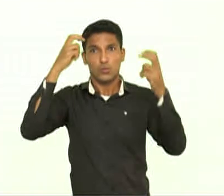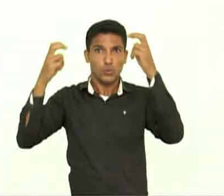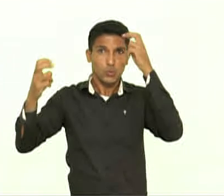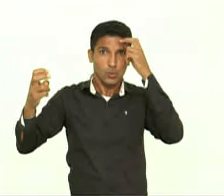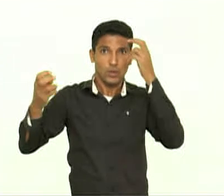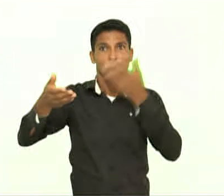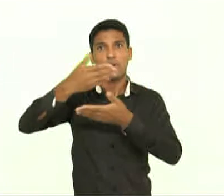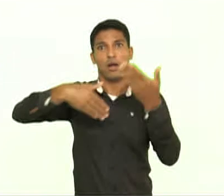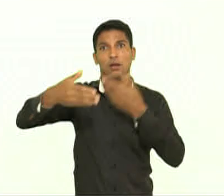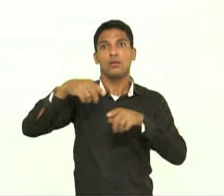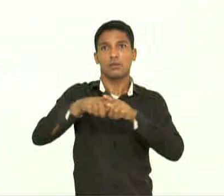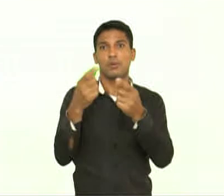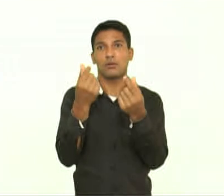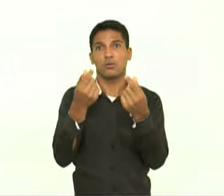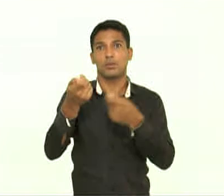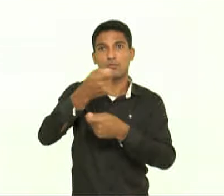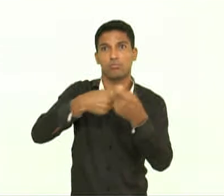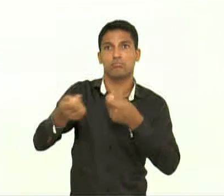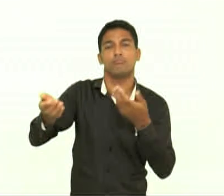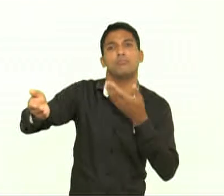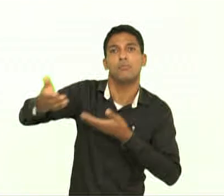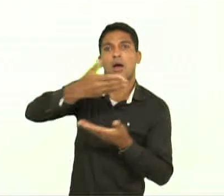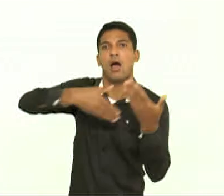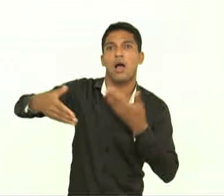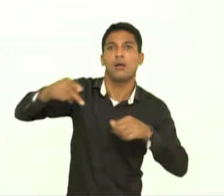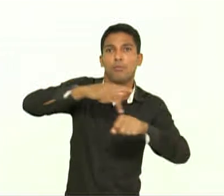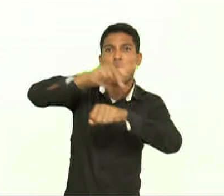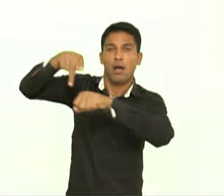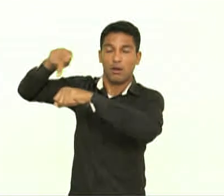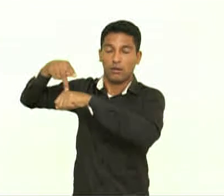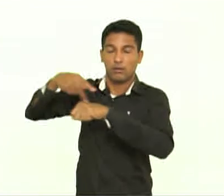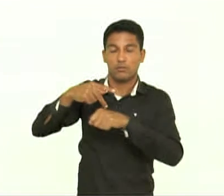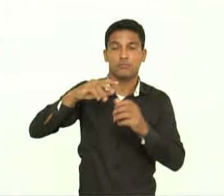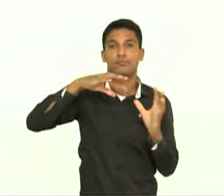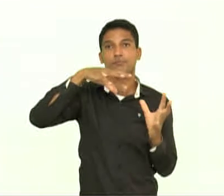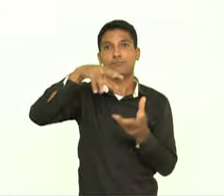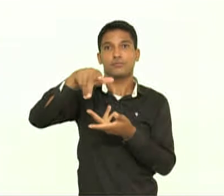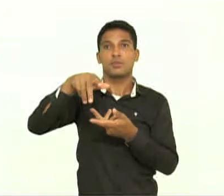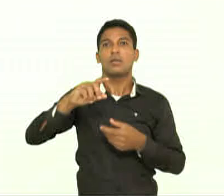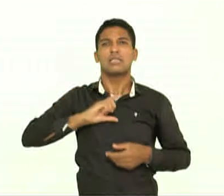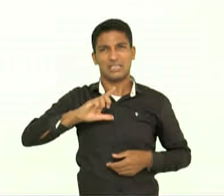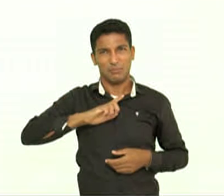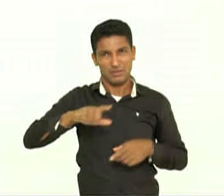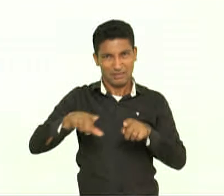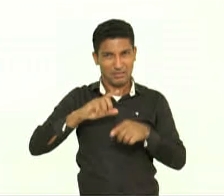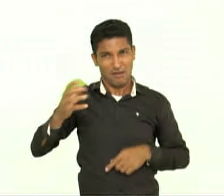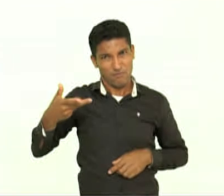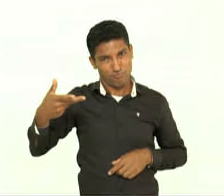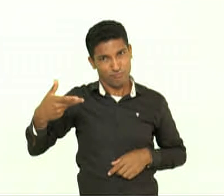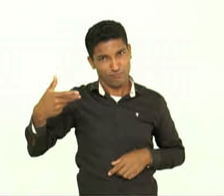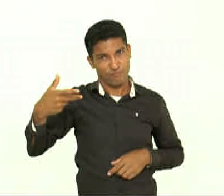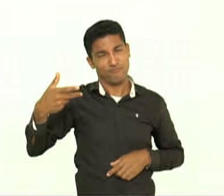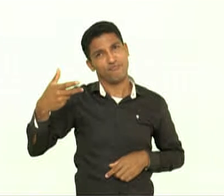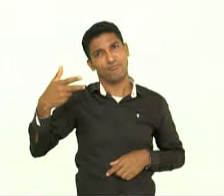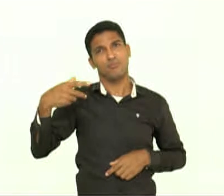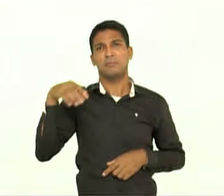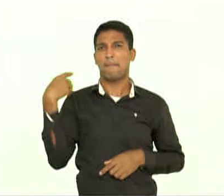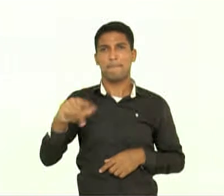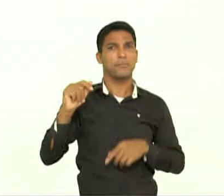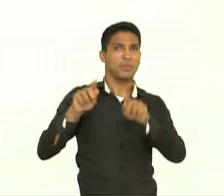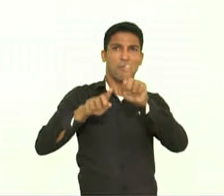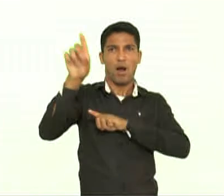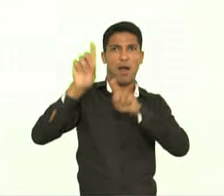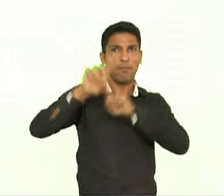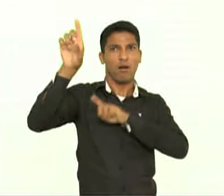econômicas entre estados e pessoas. Vou frisar aí de novo. Velocidade e intensidade das trocas. Então